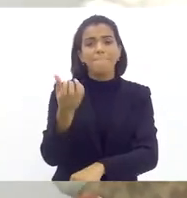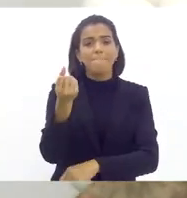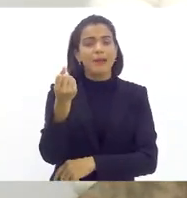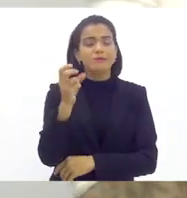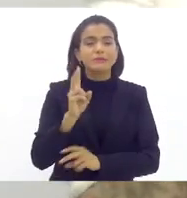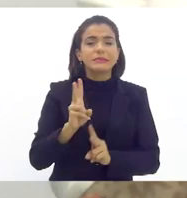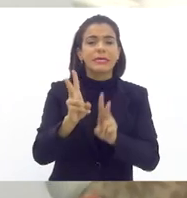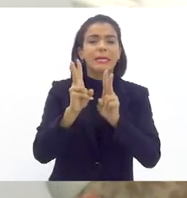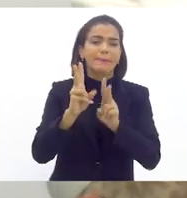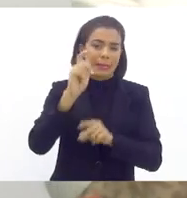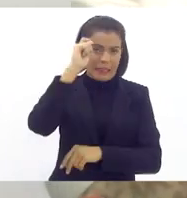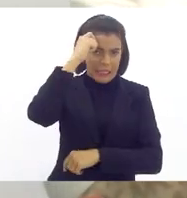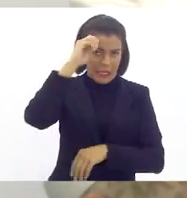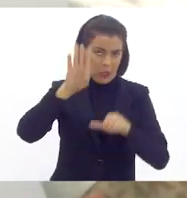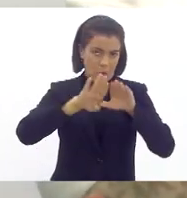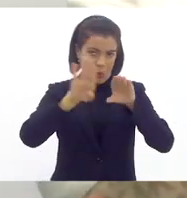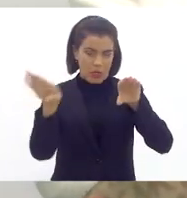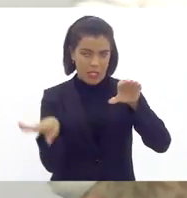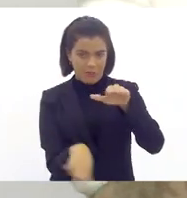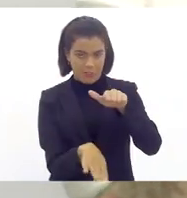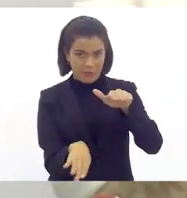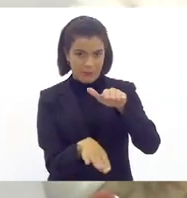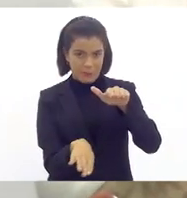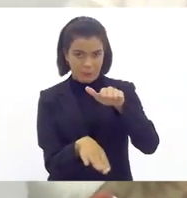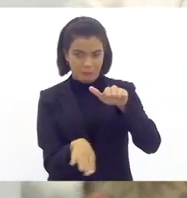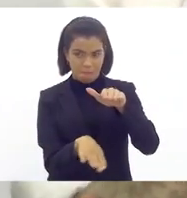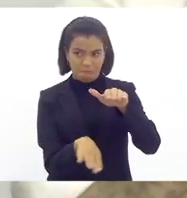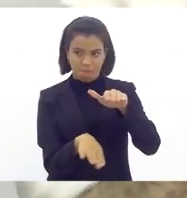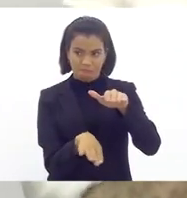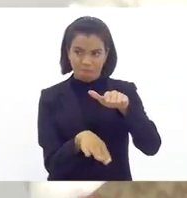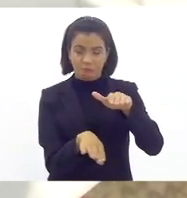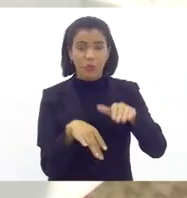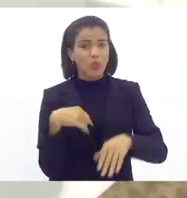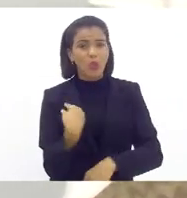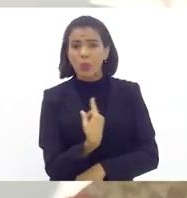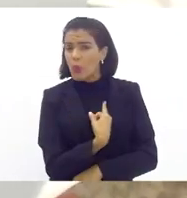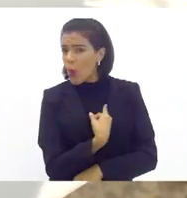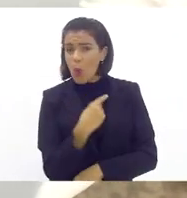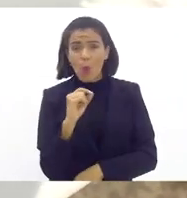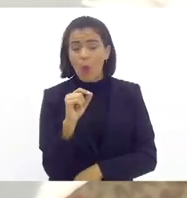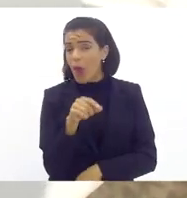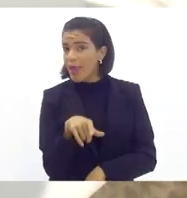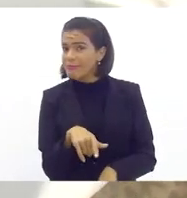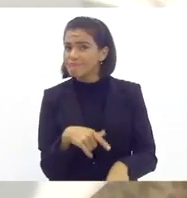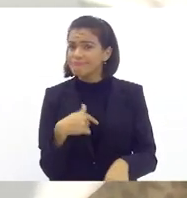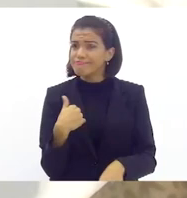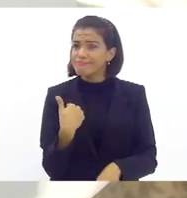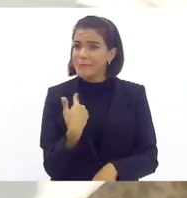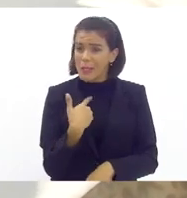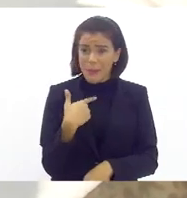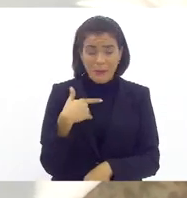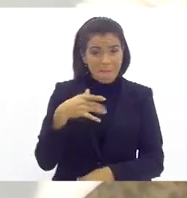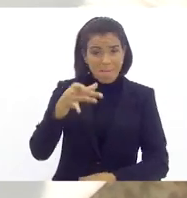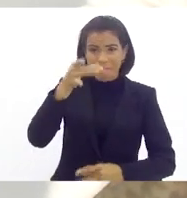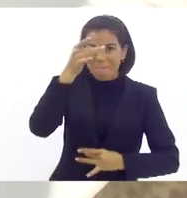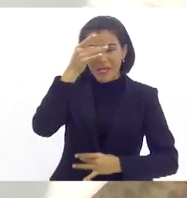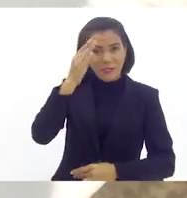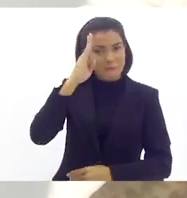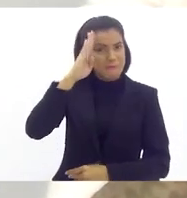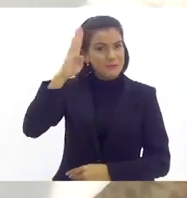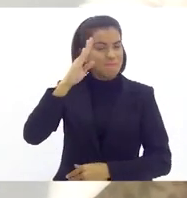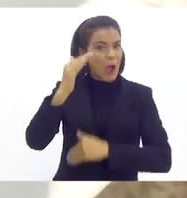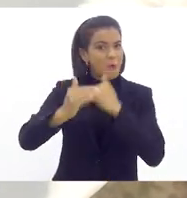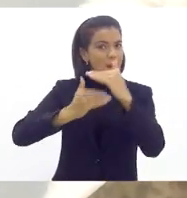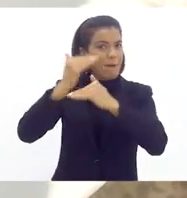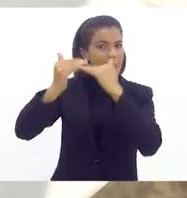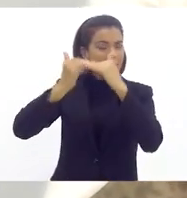coloca a gente à margem da história, sendo que nós somos agentes e personagens principais da construção